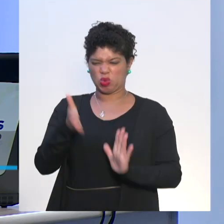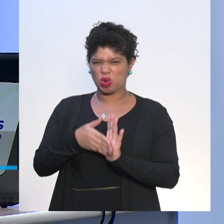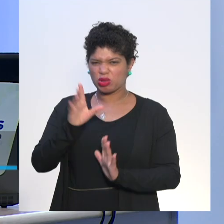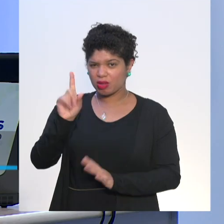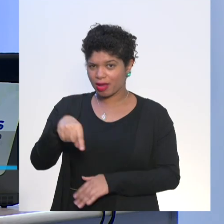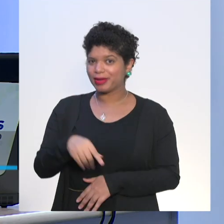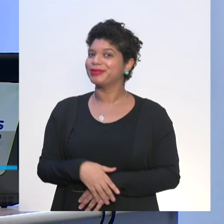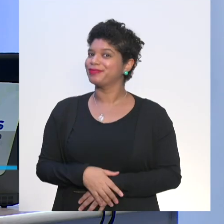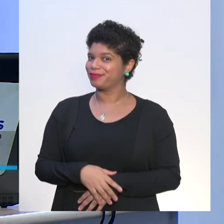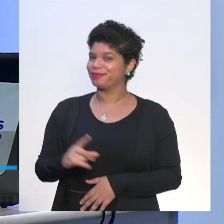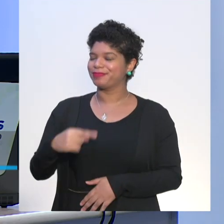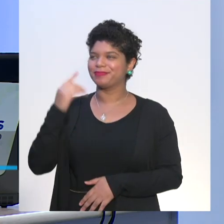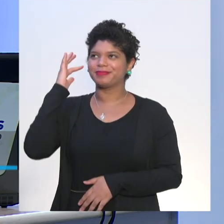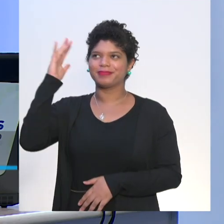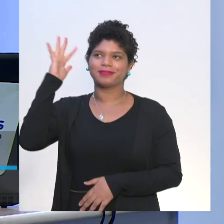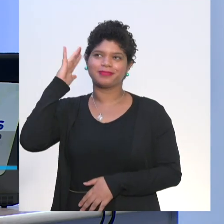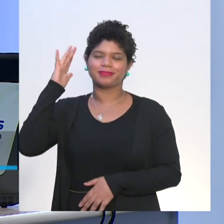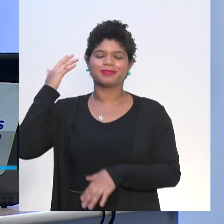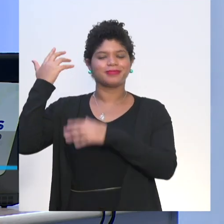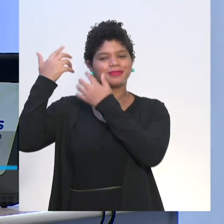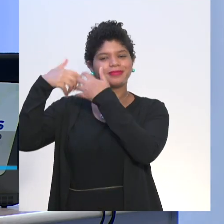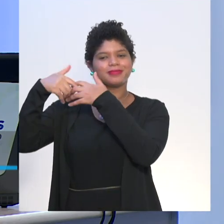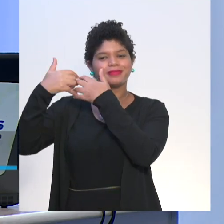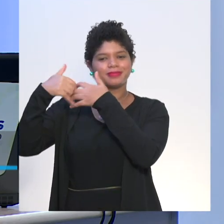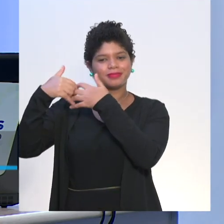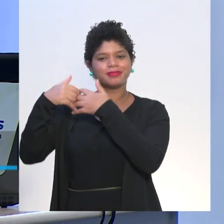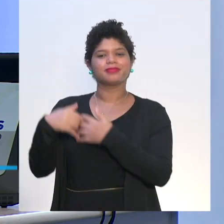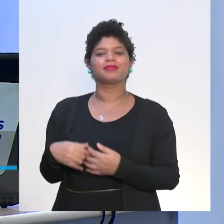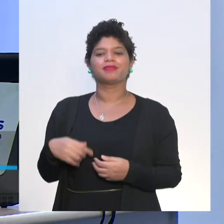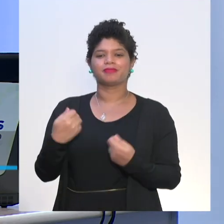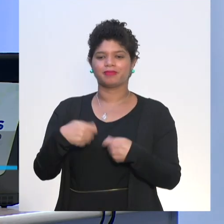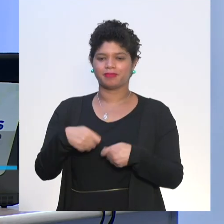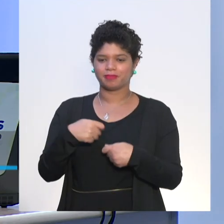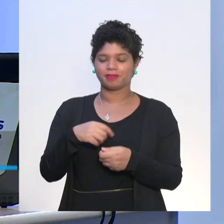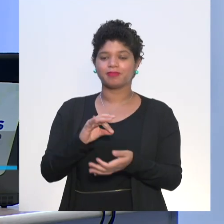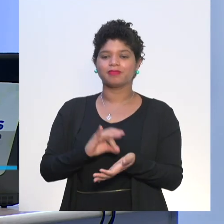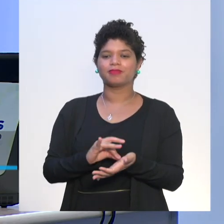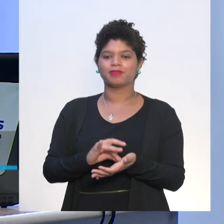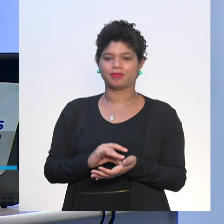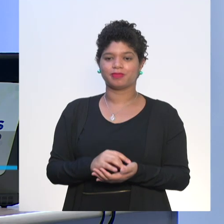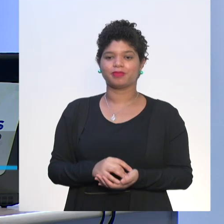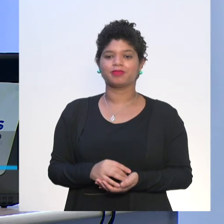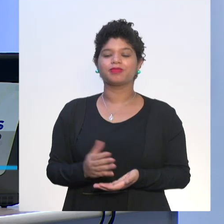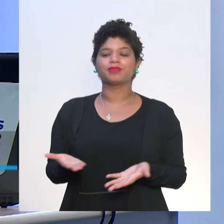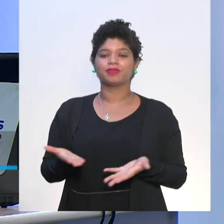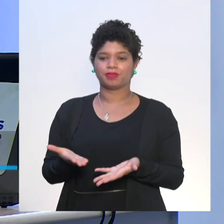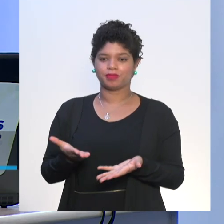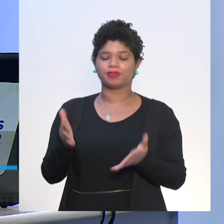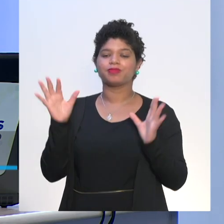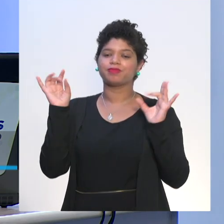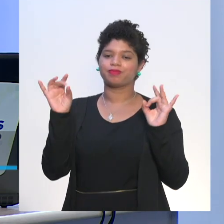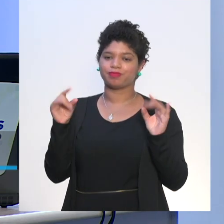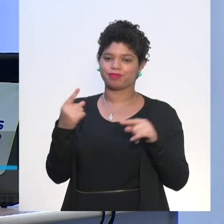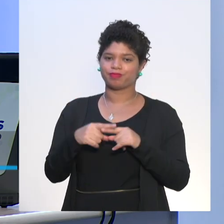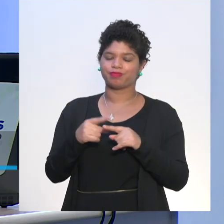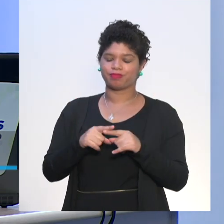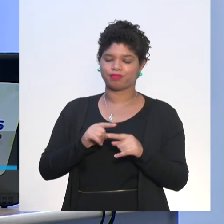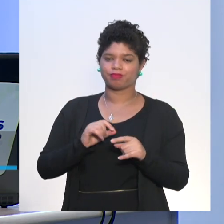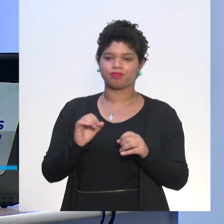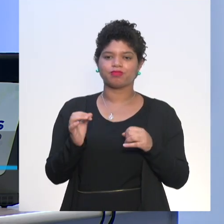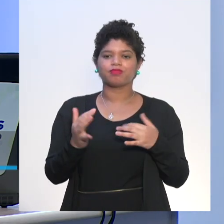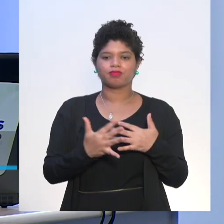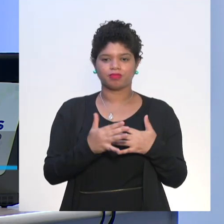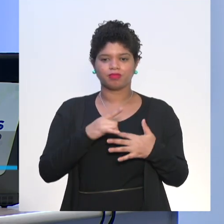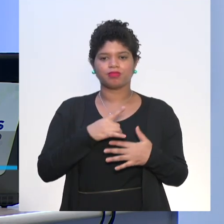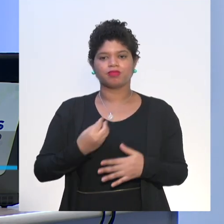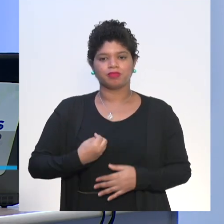todas essas reflexões, né, que a gente precisa fazer, mas que especialmente hoje, por conta, né, desse momento que a gente está